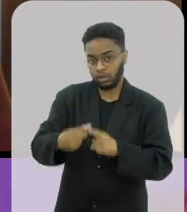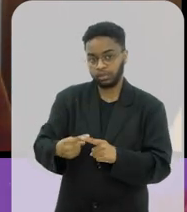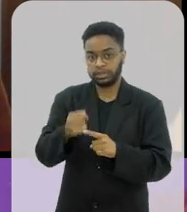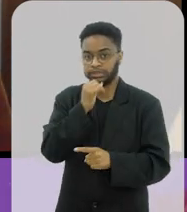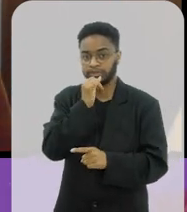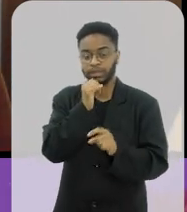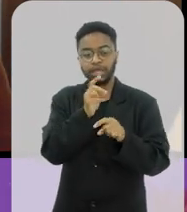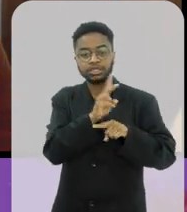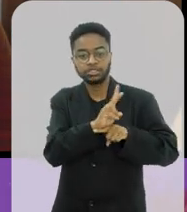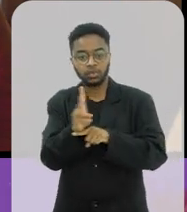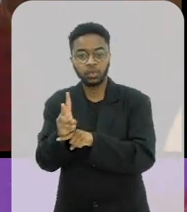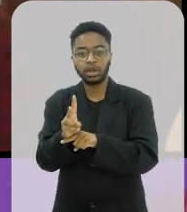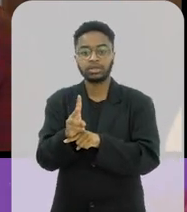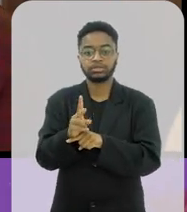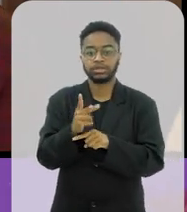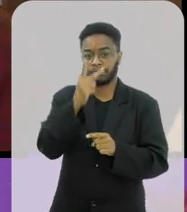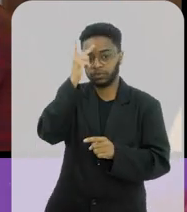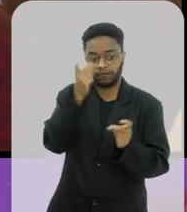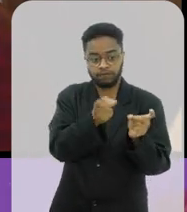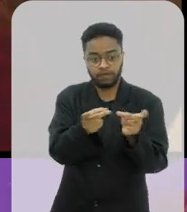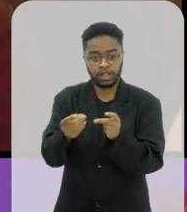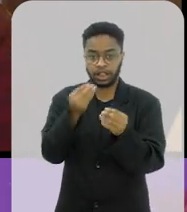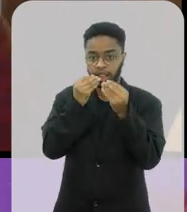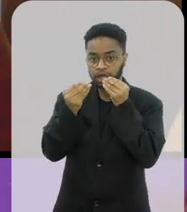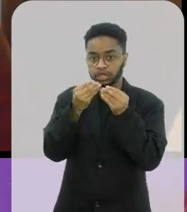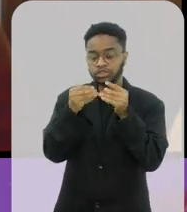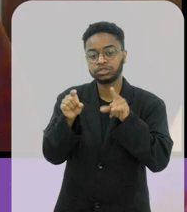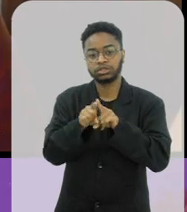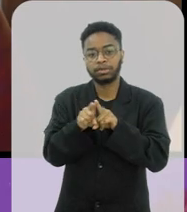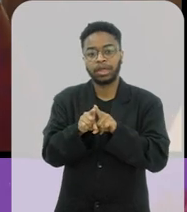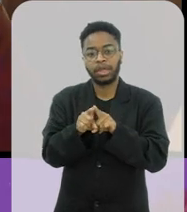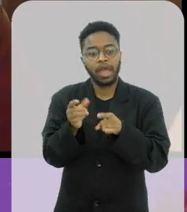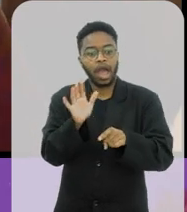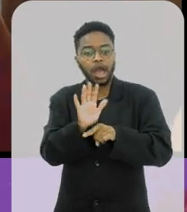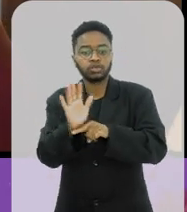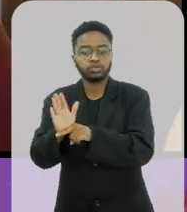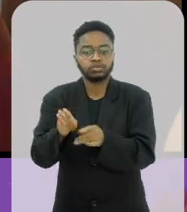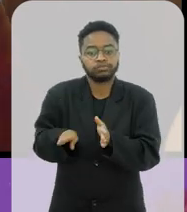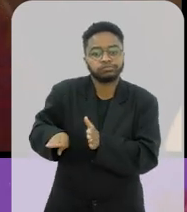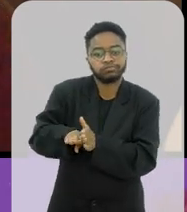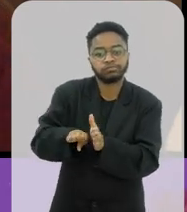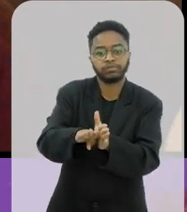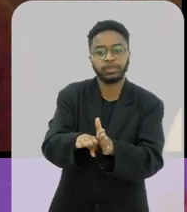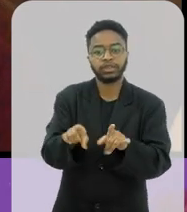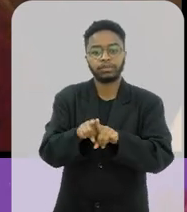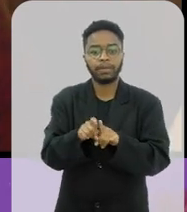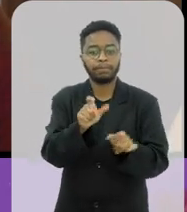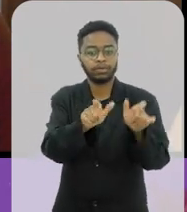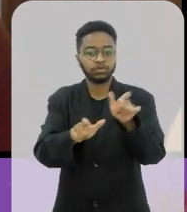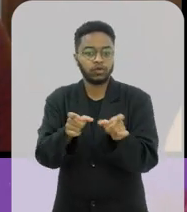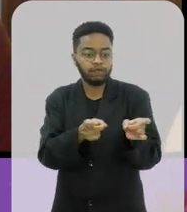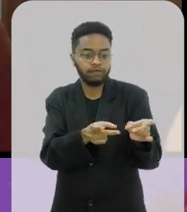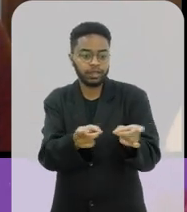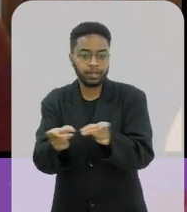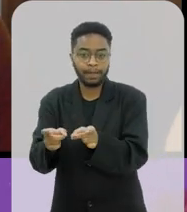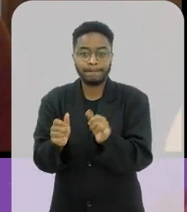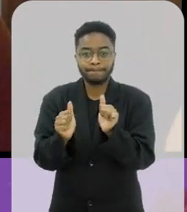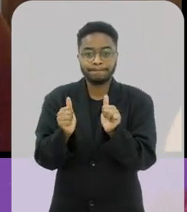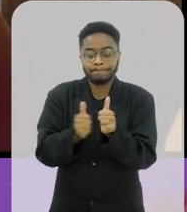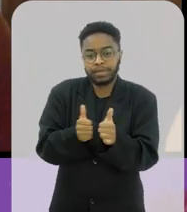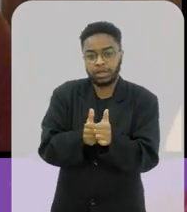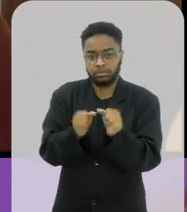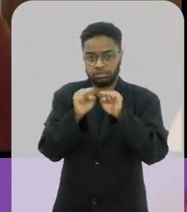da lanchonete, manobristas, aqueles que ficam no entorno dos estádios, que são